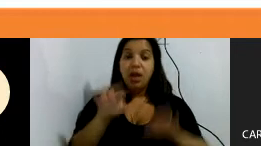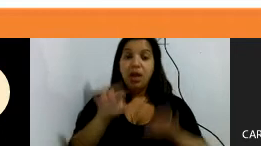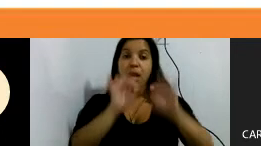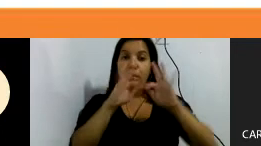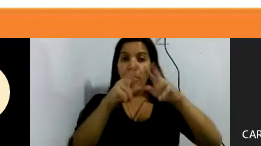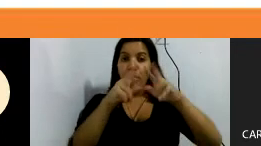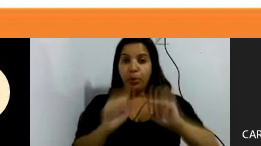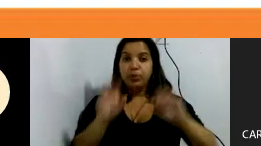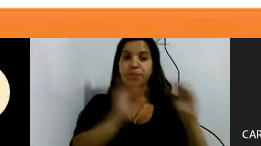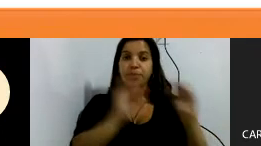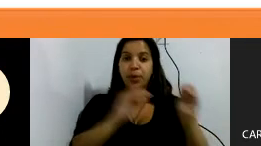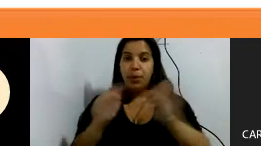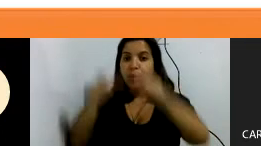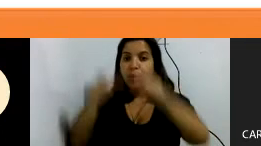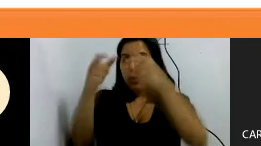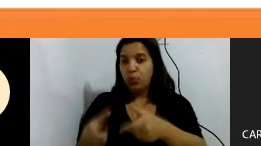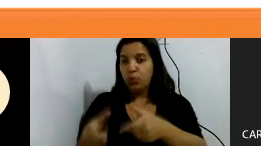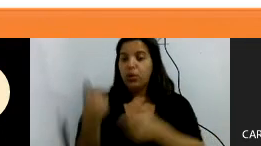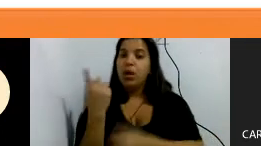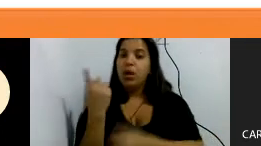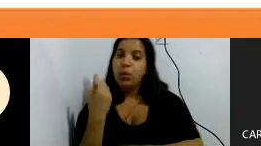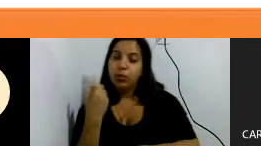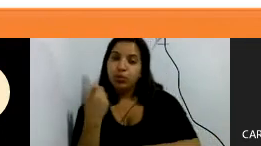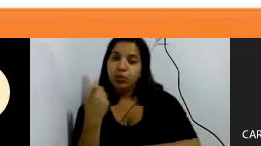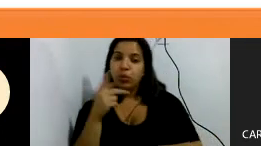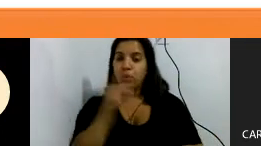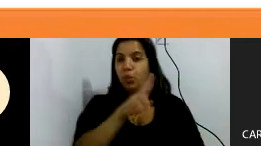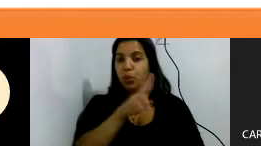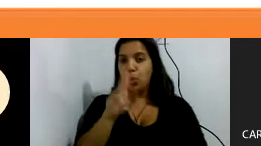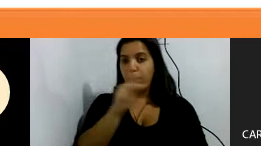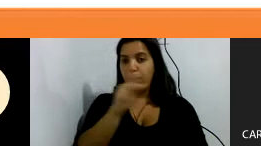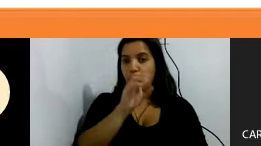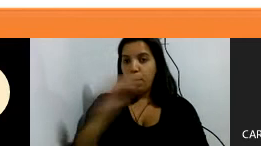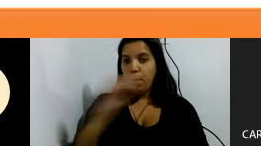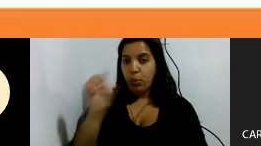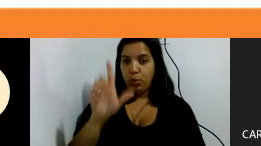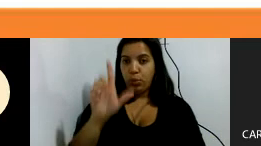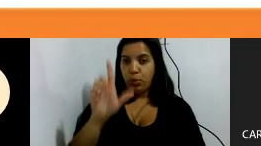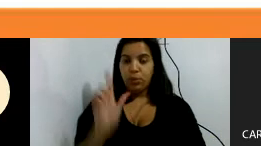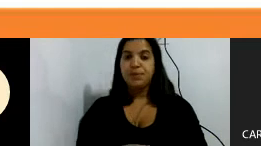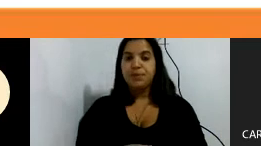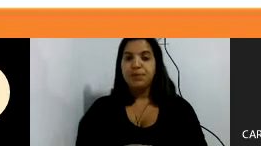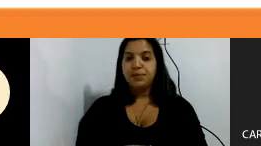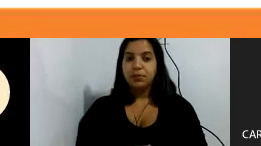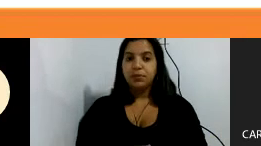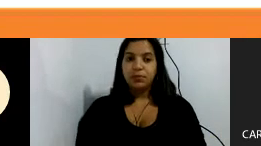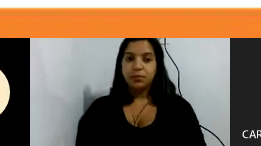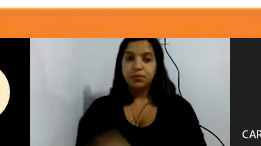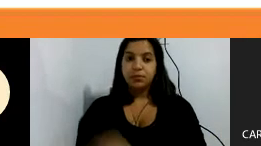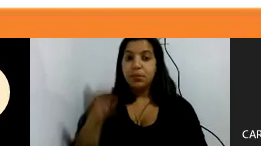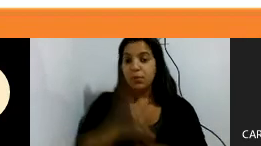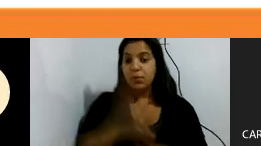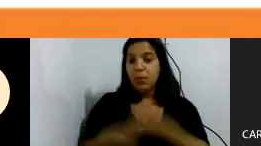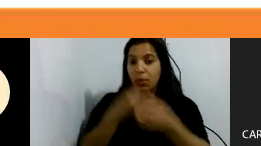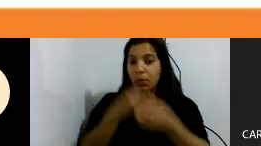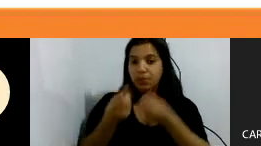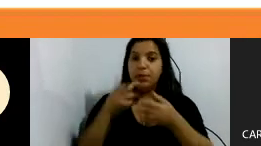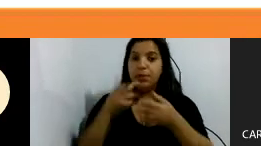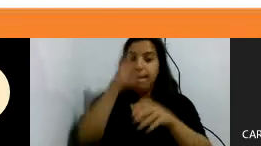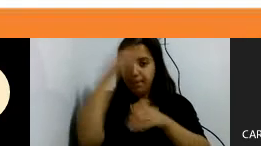são transferidas para uma única bolsa. Então, é o que a gente chama de pool. Então, ela é utilizada